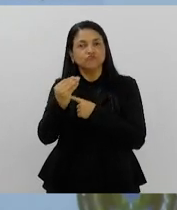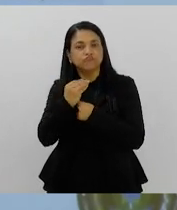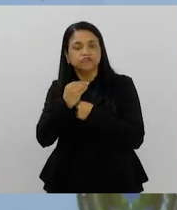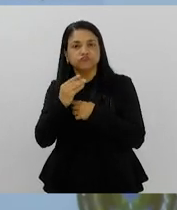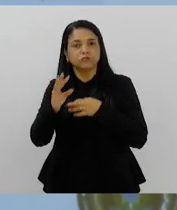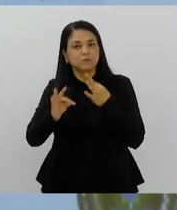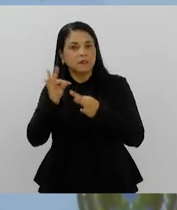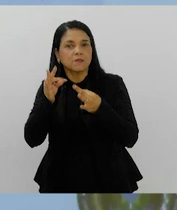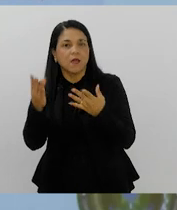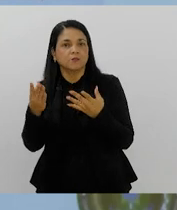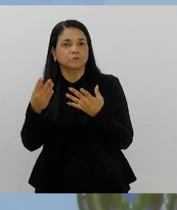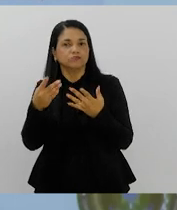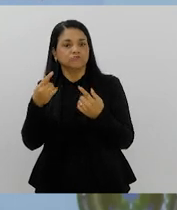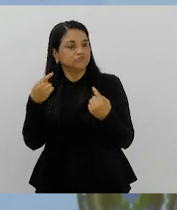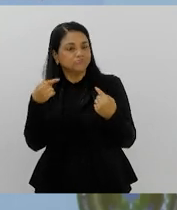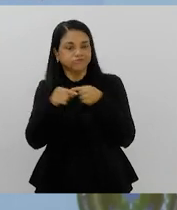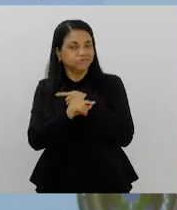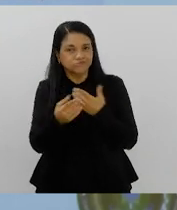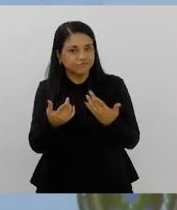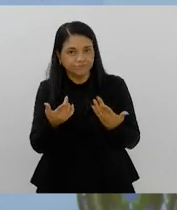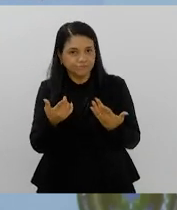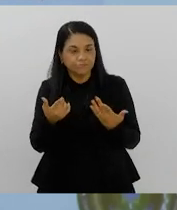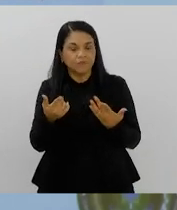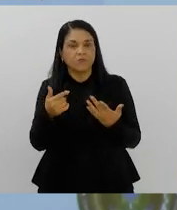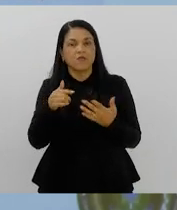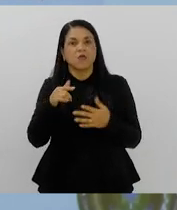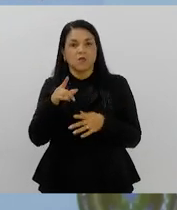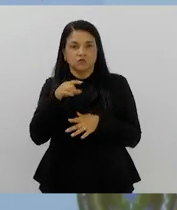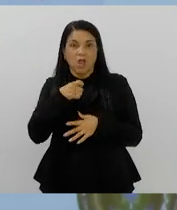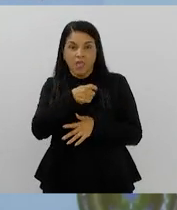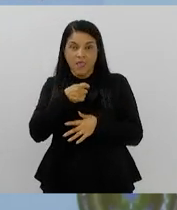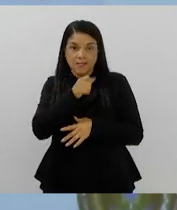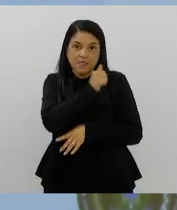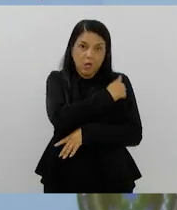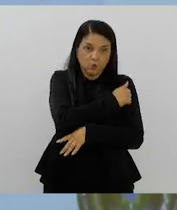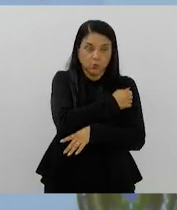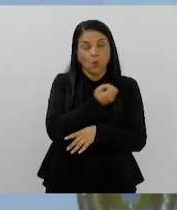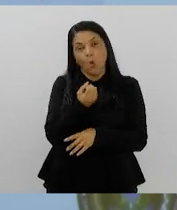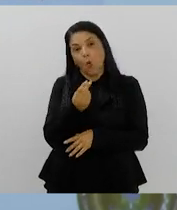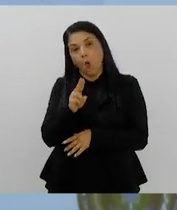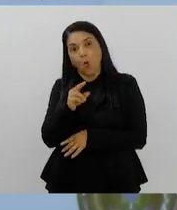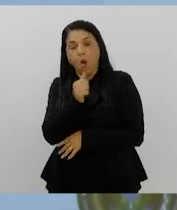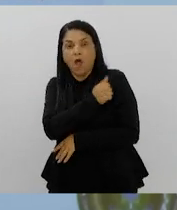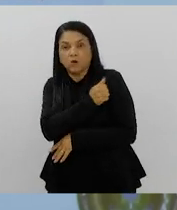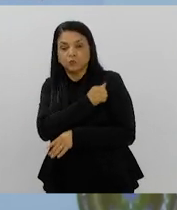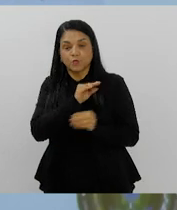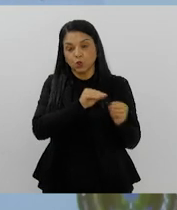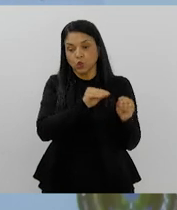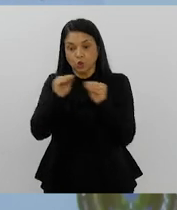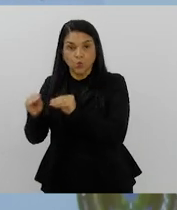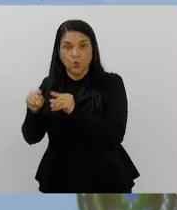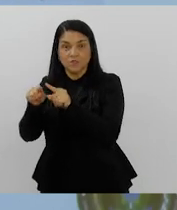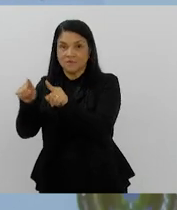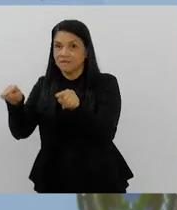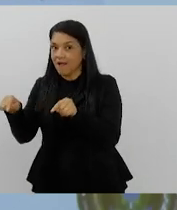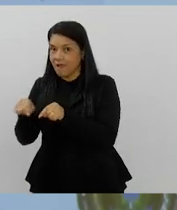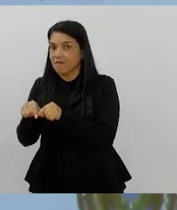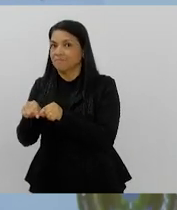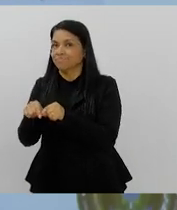em que os alunos ou ex-alunos estavam frustrados por terem sido trocados de sala.